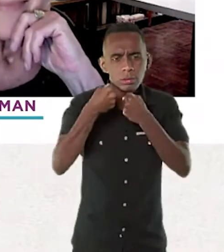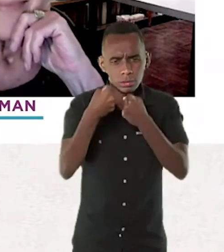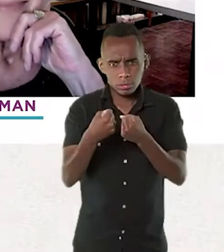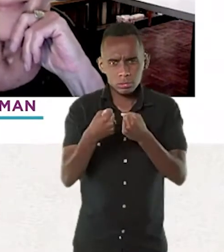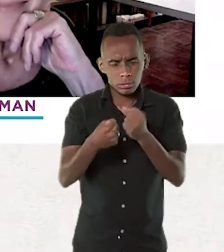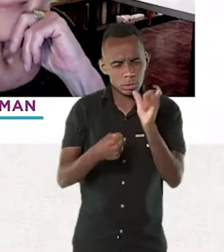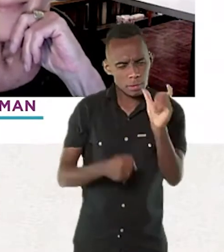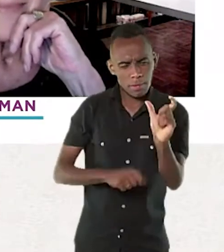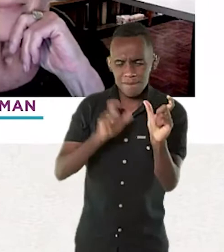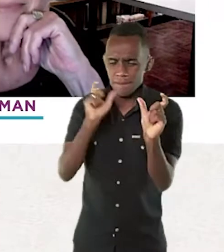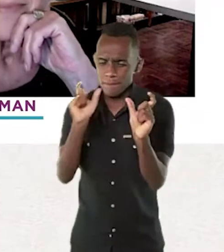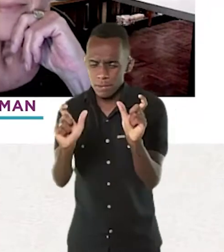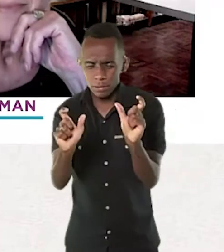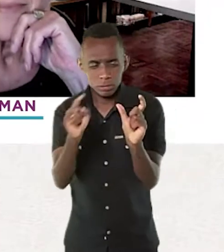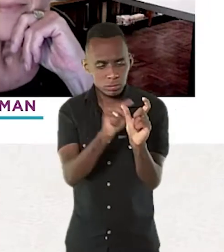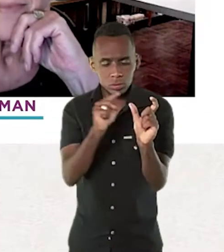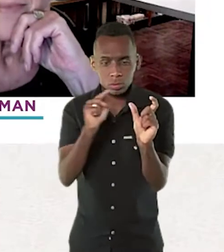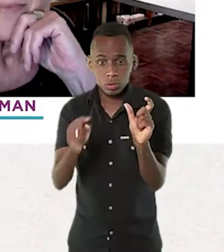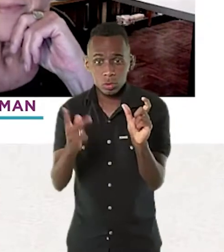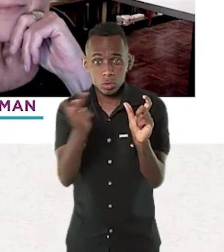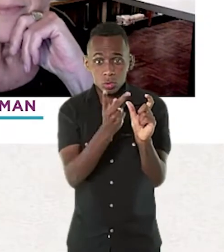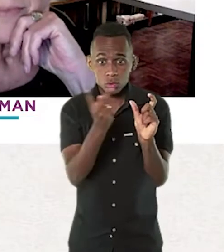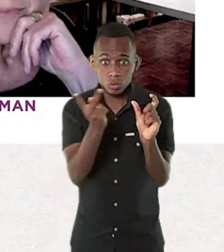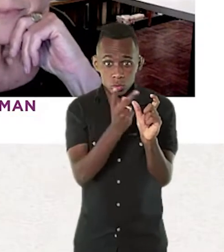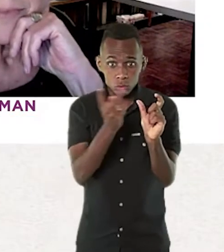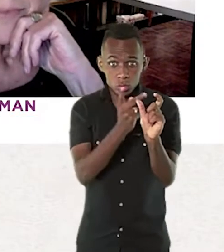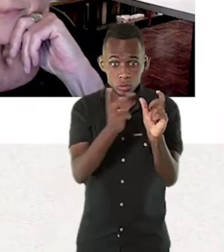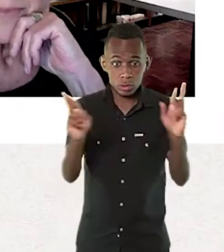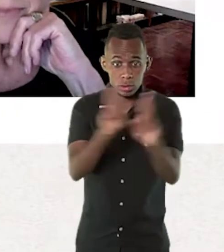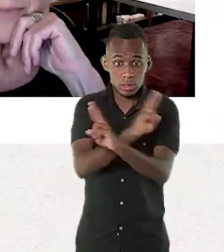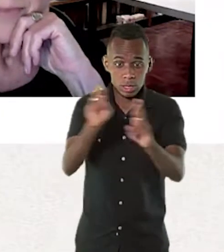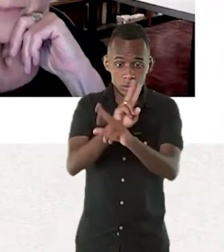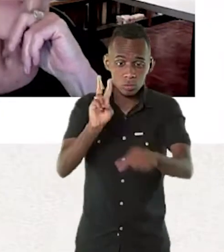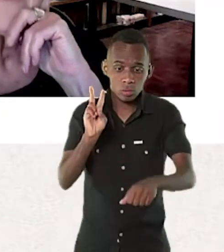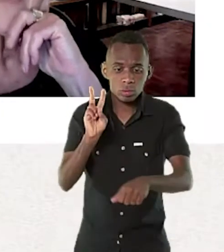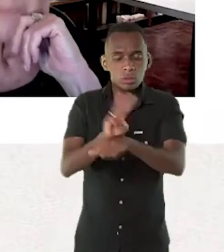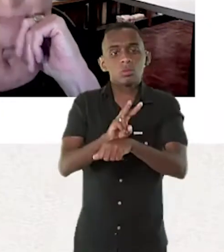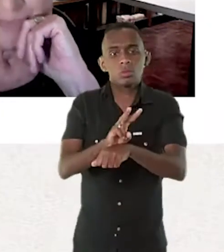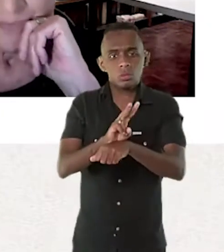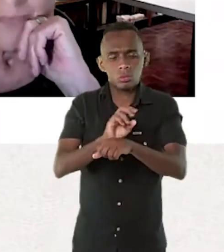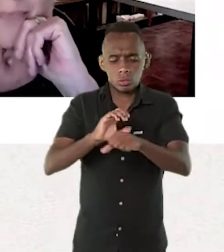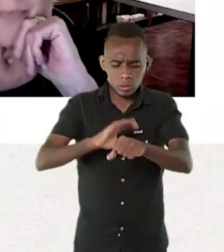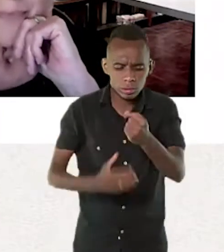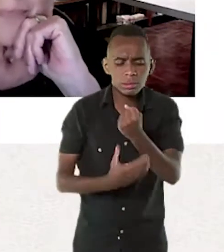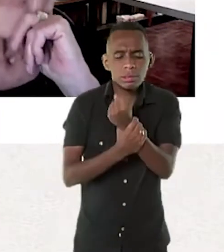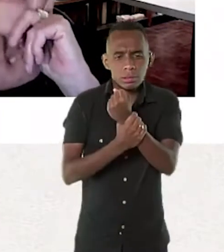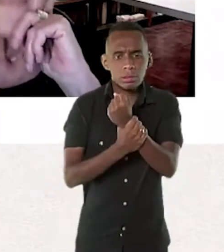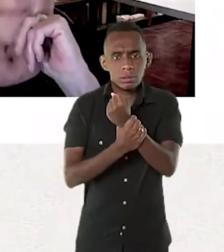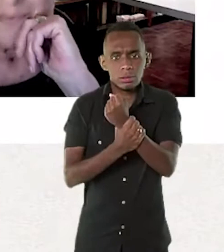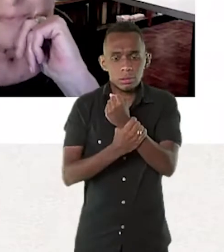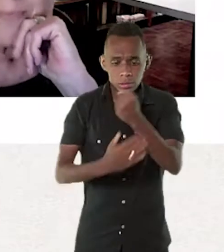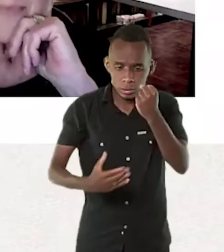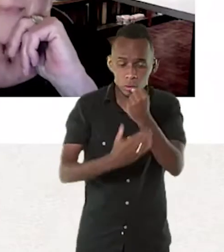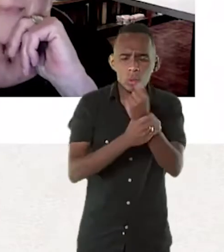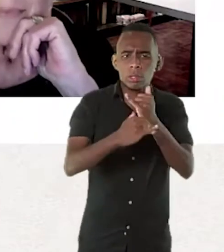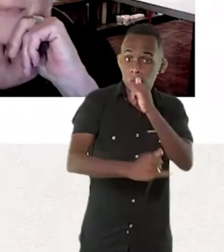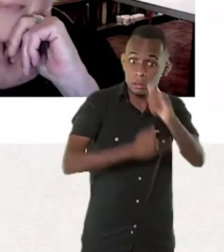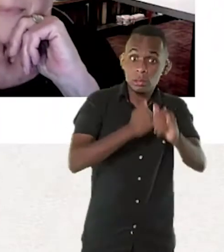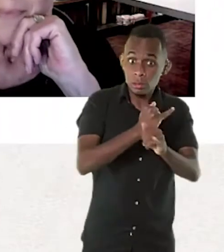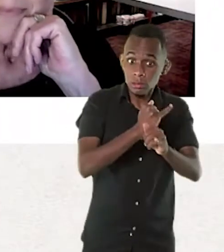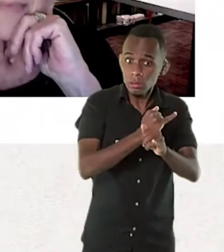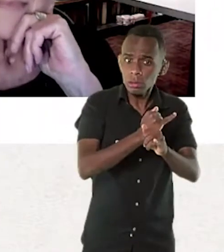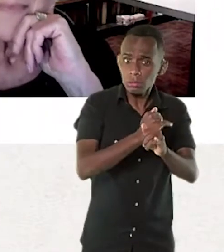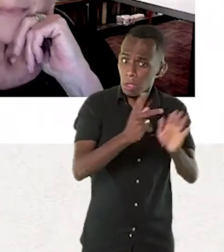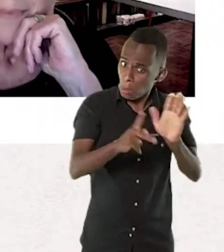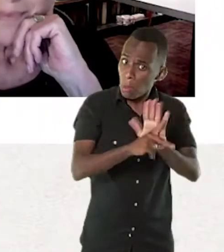palavras absolutamente associadas à questão da segurança, né? Segurança de rede, segurança até do